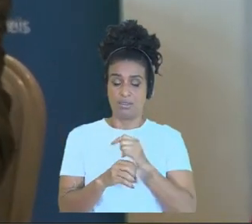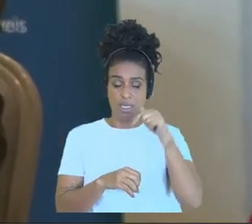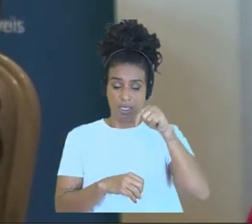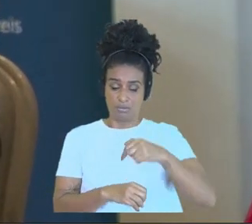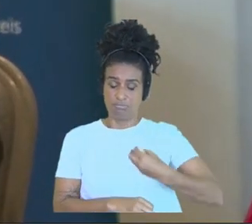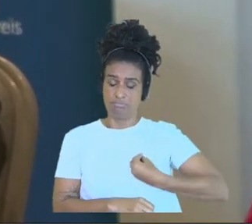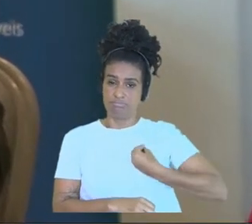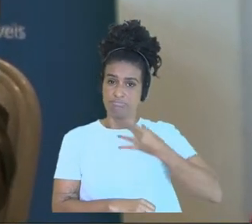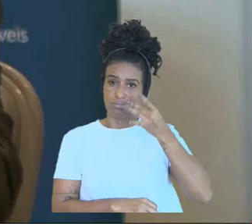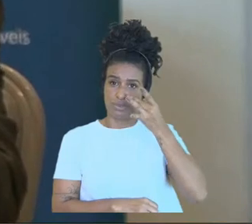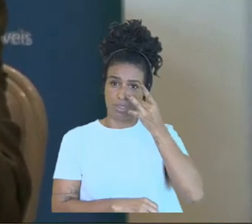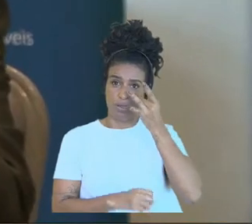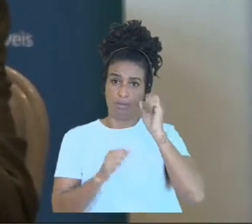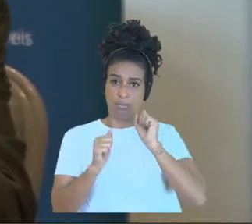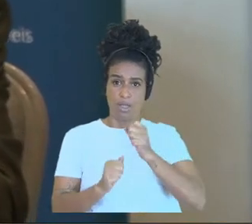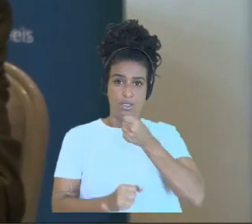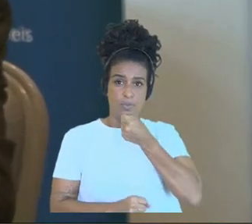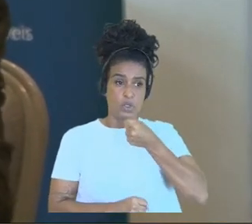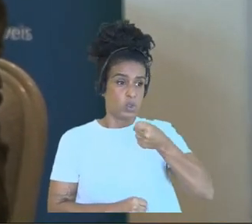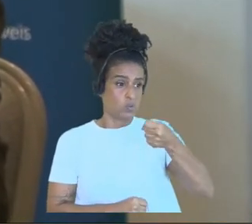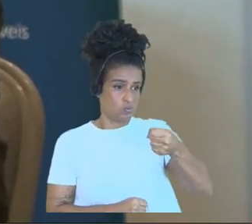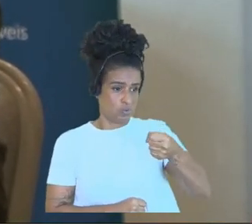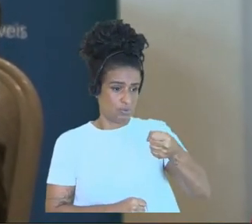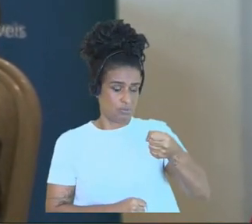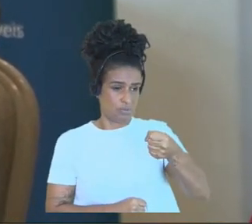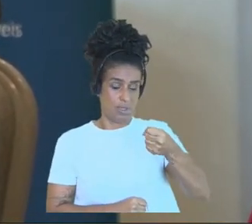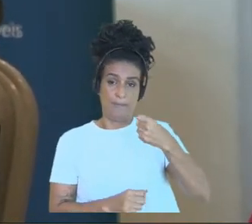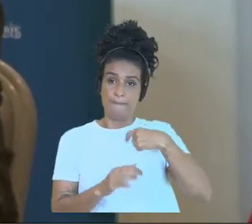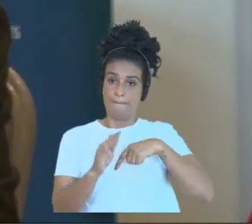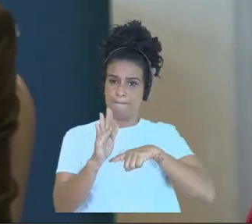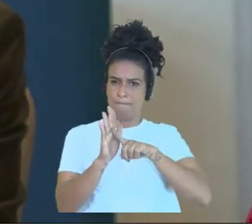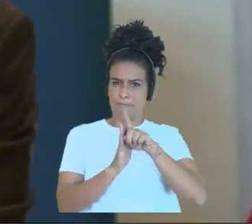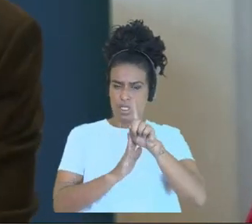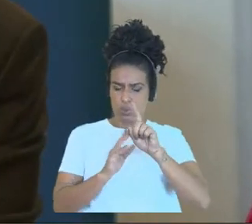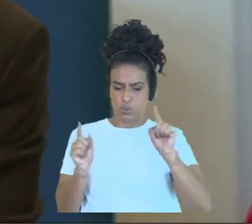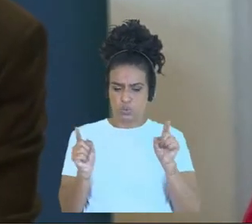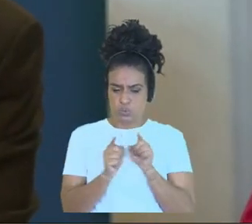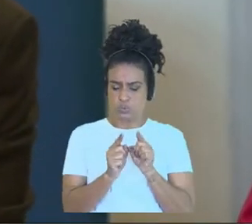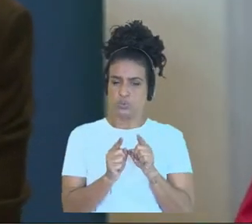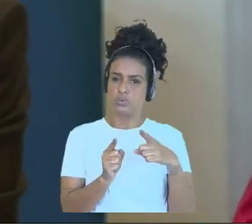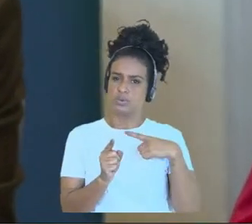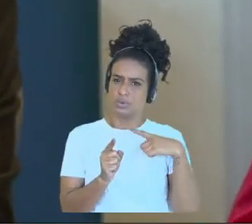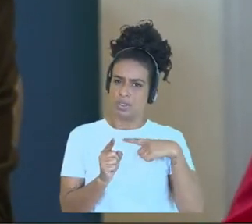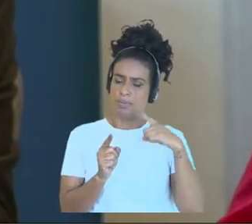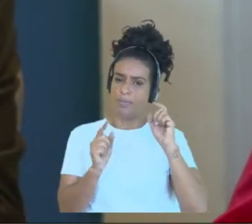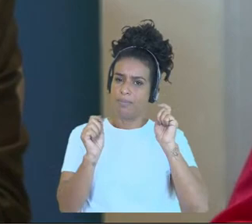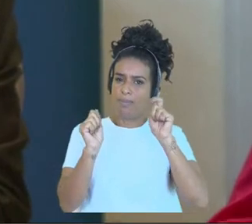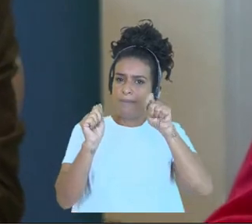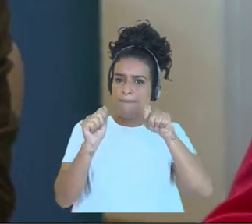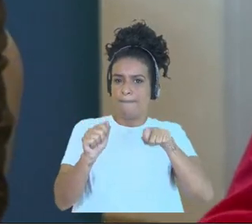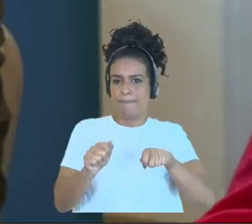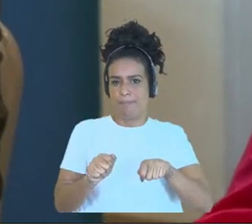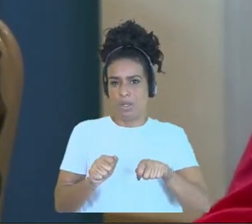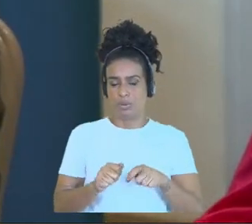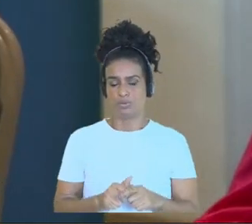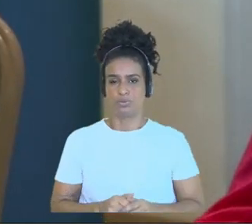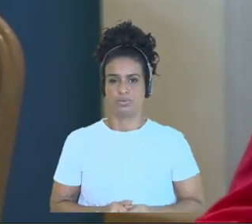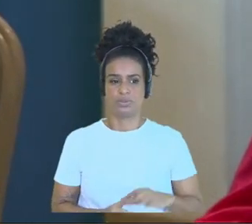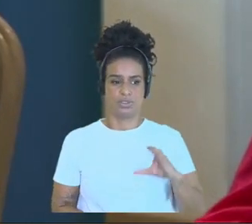a gente pode passar o microfone para brevíssimas pontuais questões, se possível. A